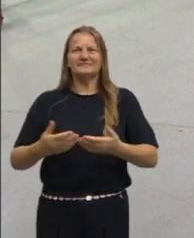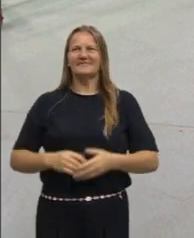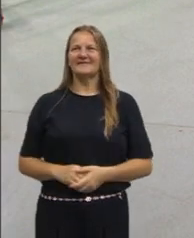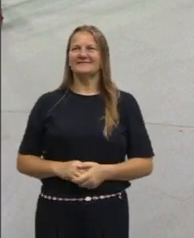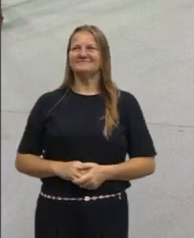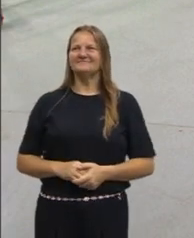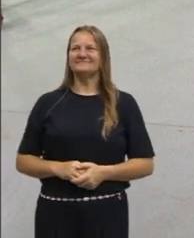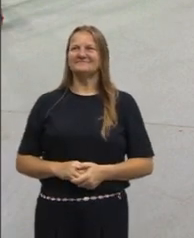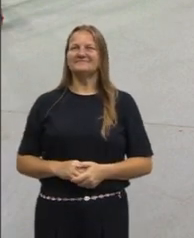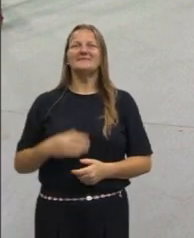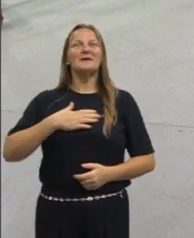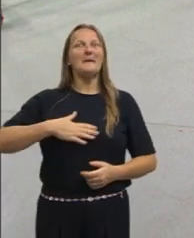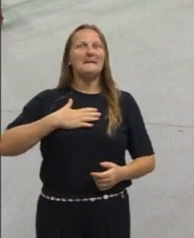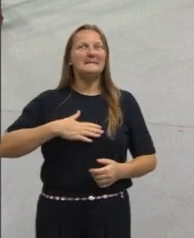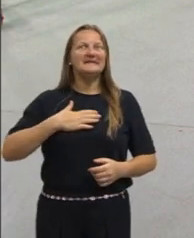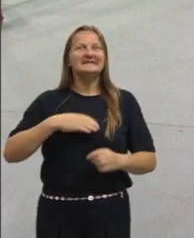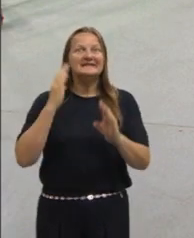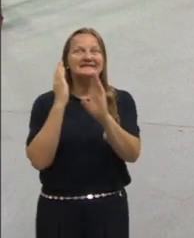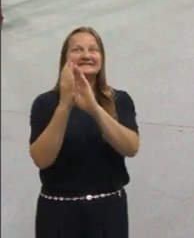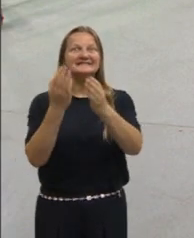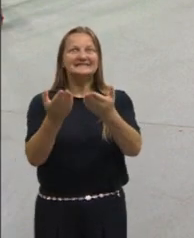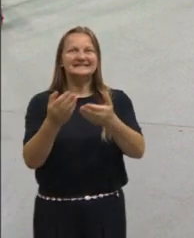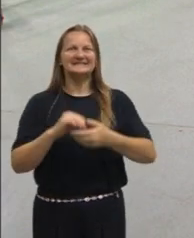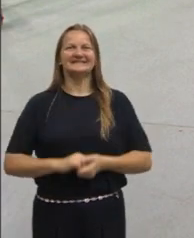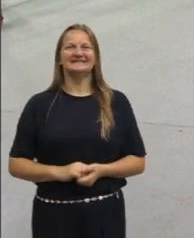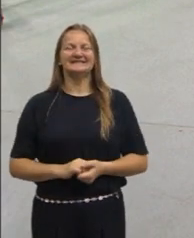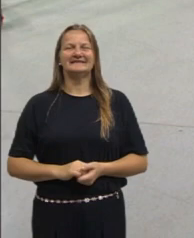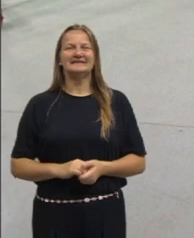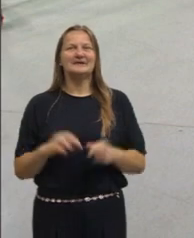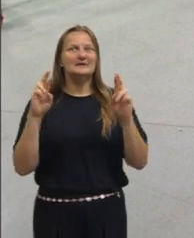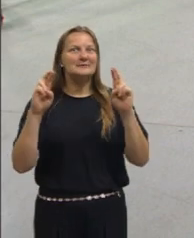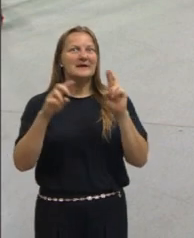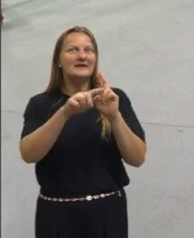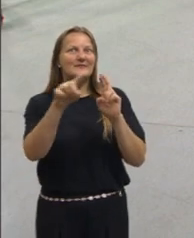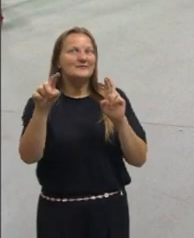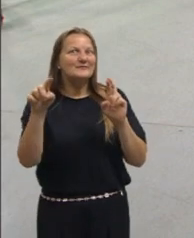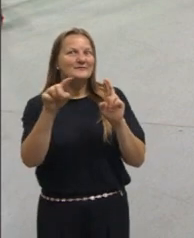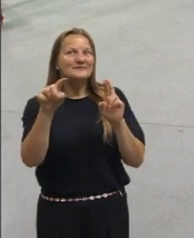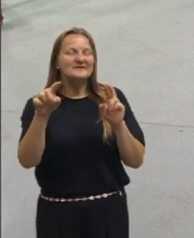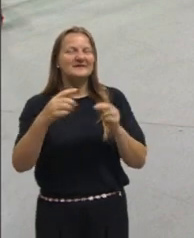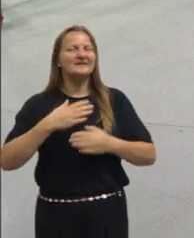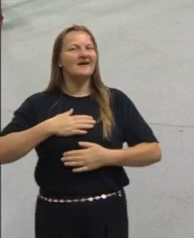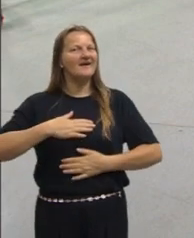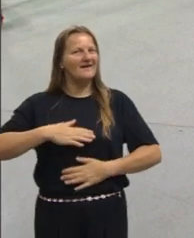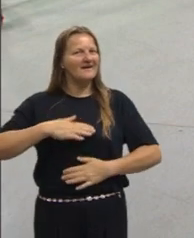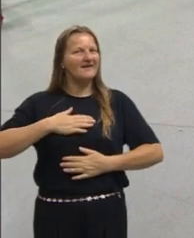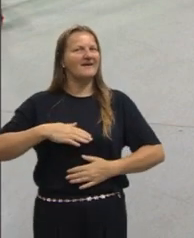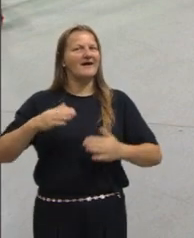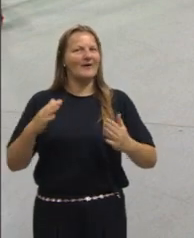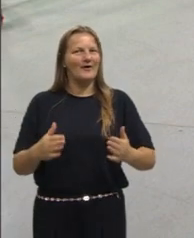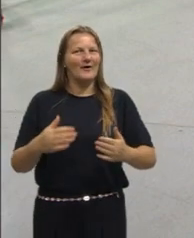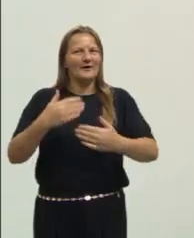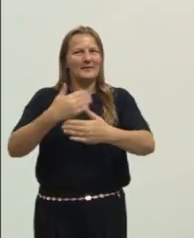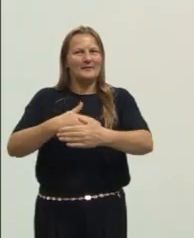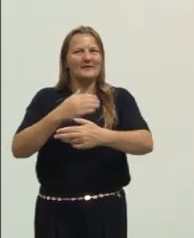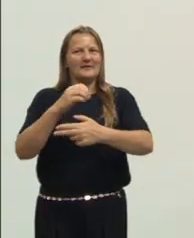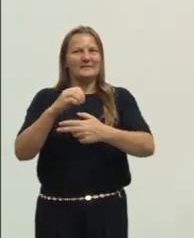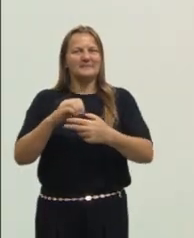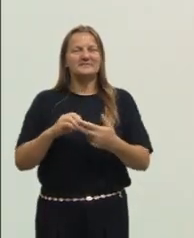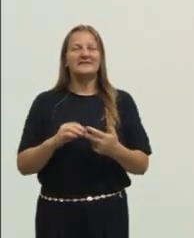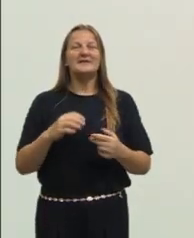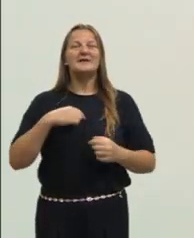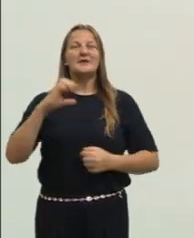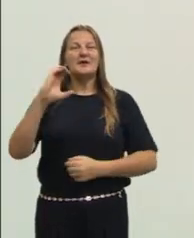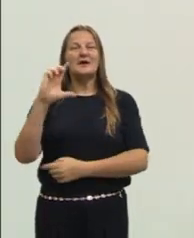aí galera do neném prazer nos reencontrarmos tudo bem espero encontrá-los encontrá-las mais tranquilos agora eu sou professor clênio